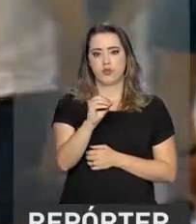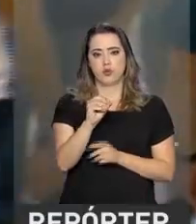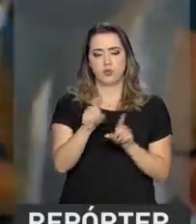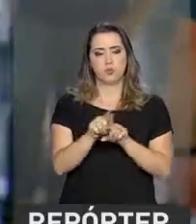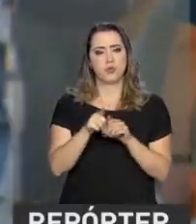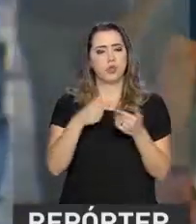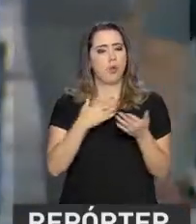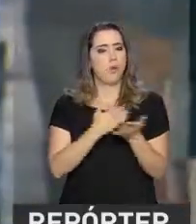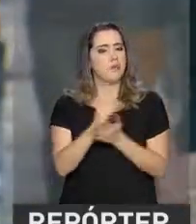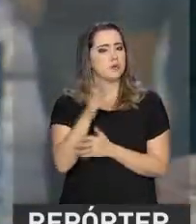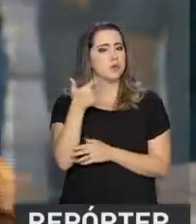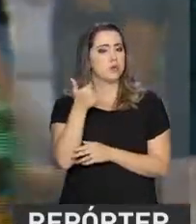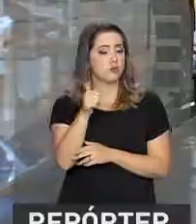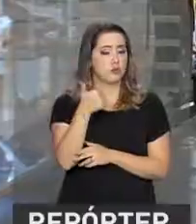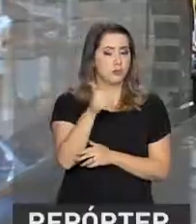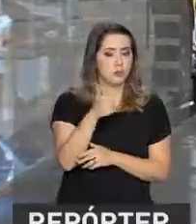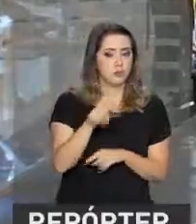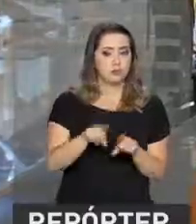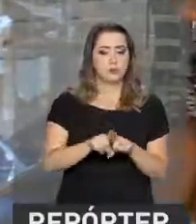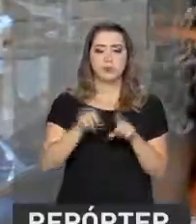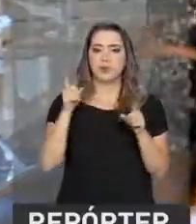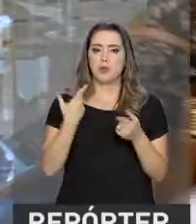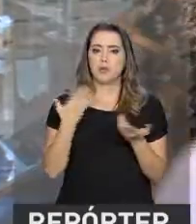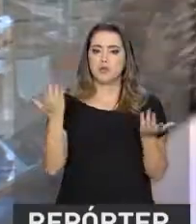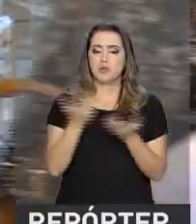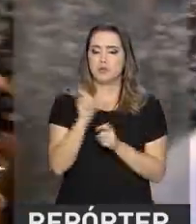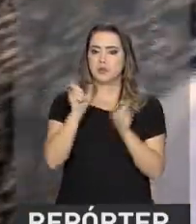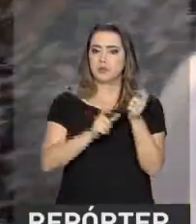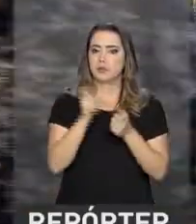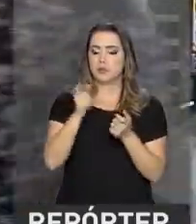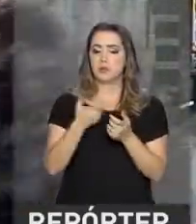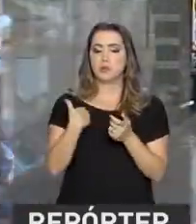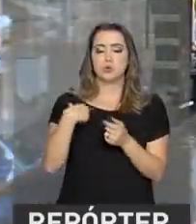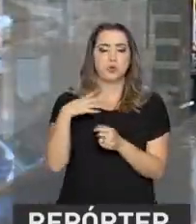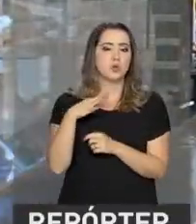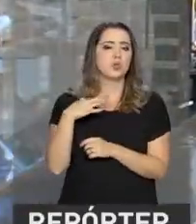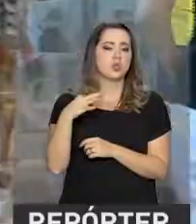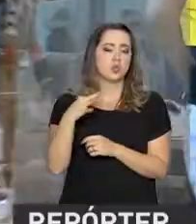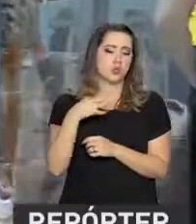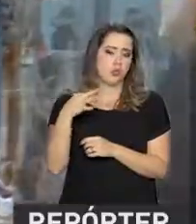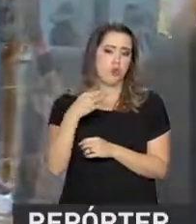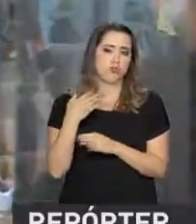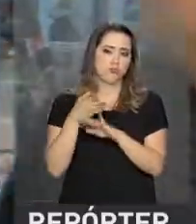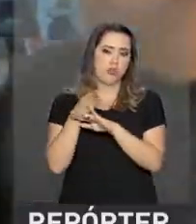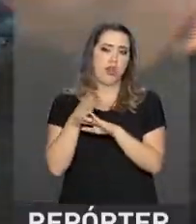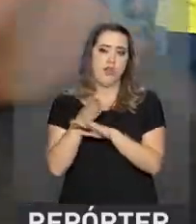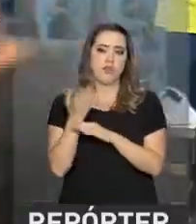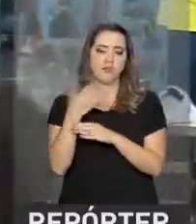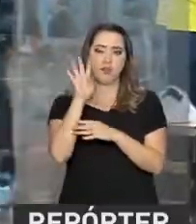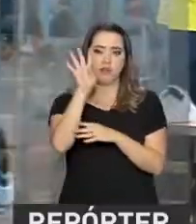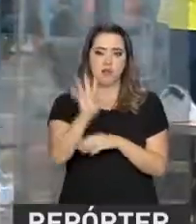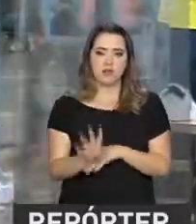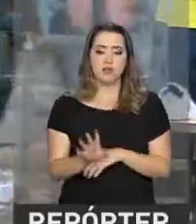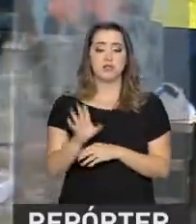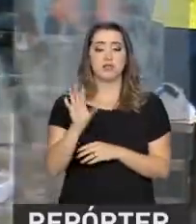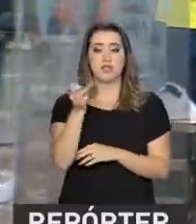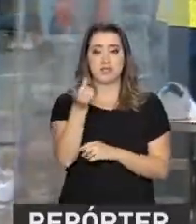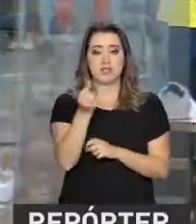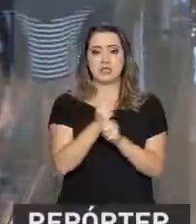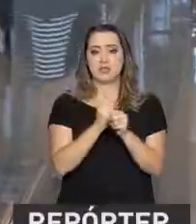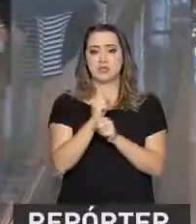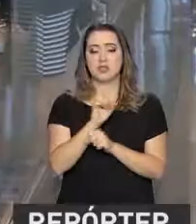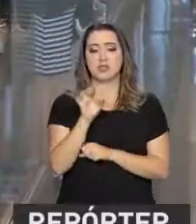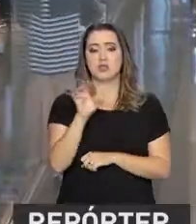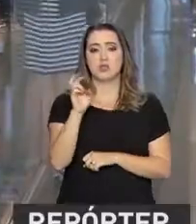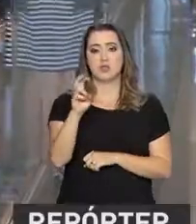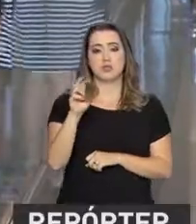cadastro existe desde 2011, mas a inclusão do consumidor na lista é optativa. Após 6 anos de criação, apenas